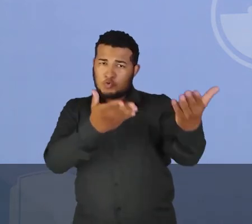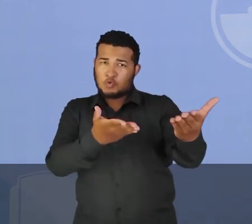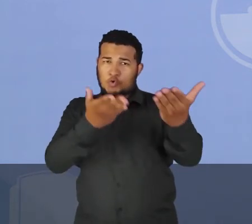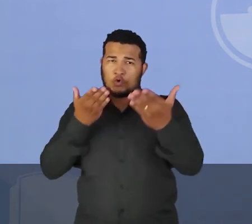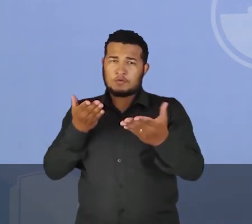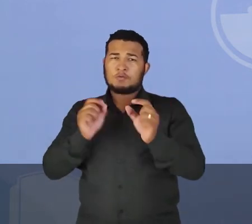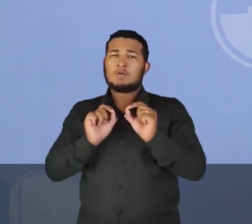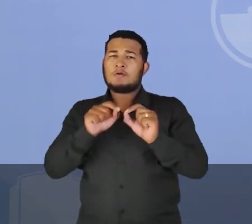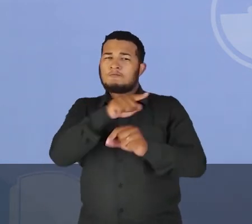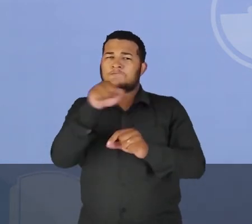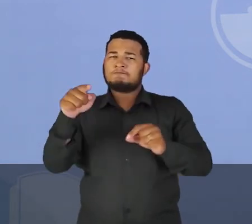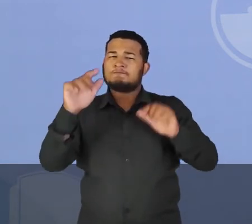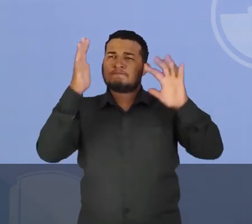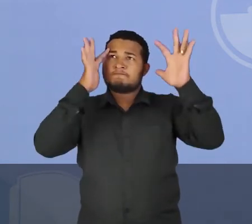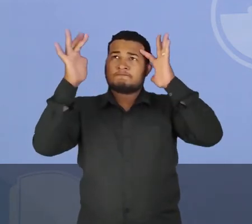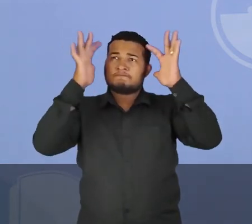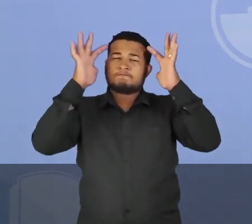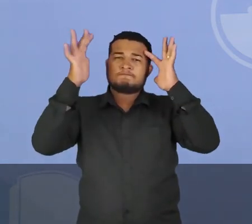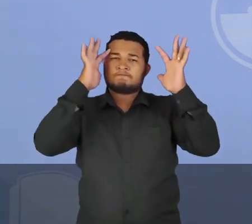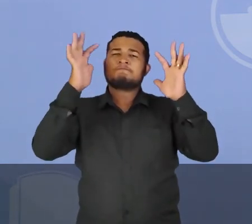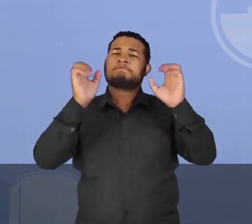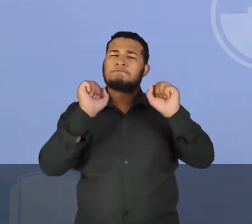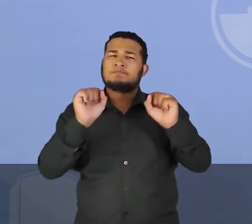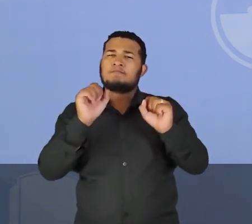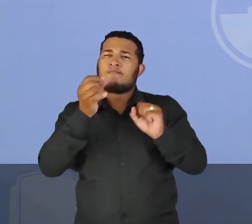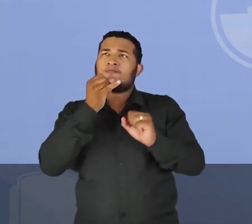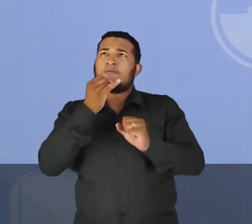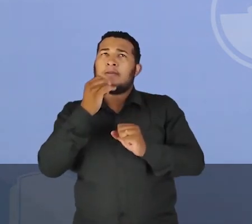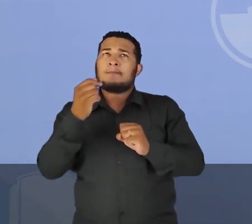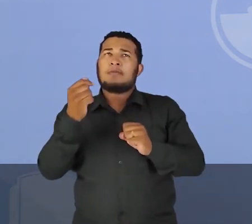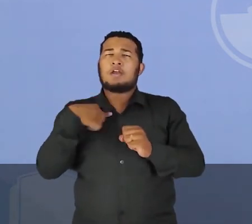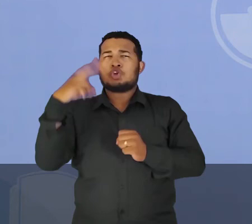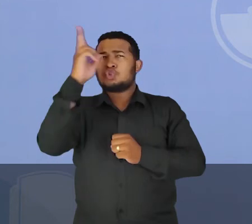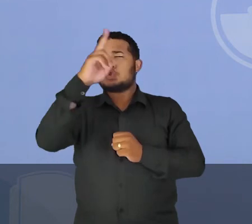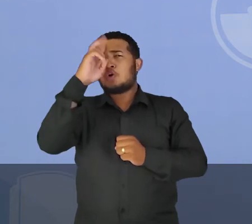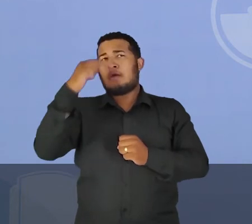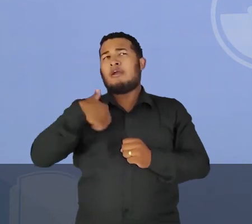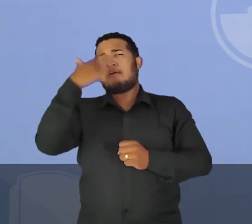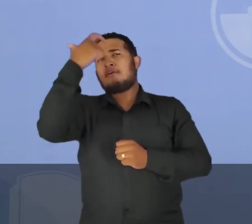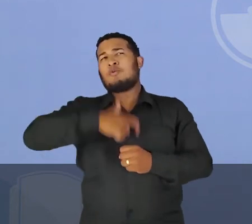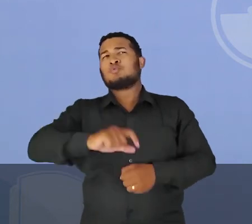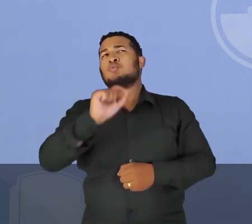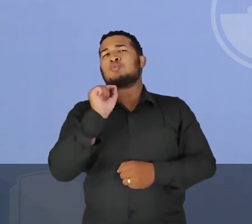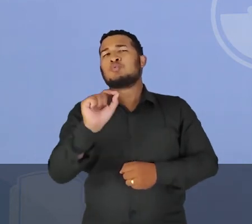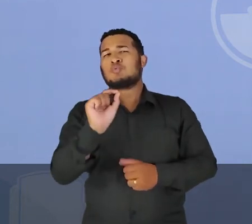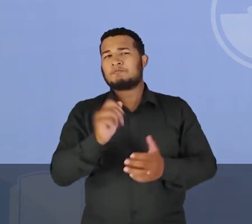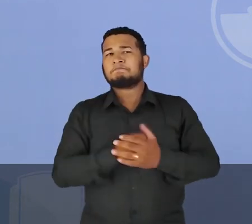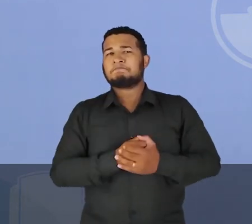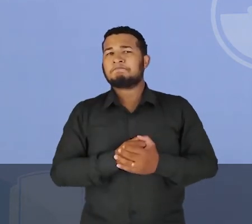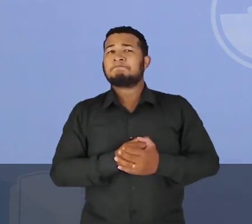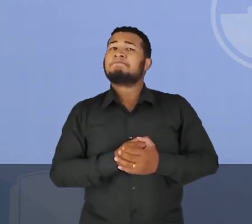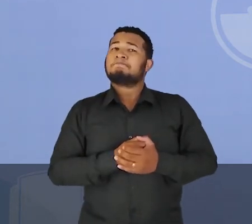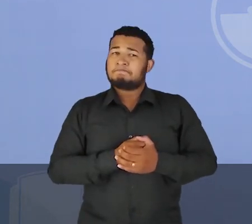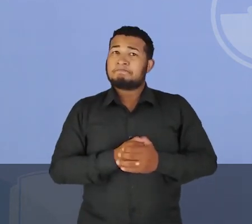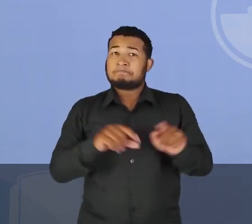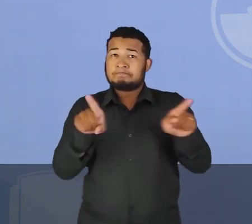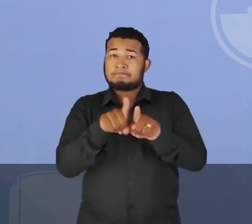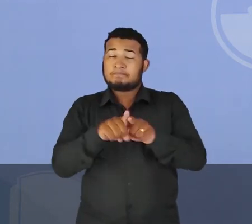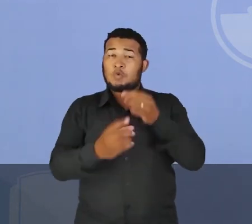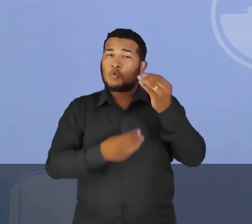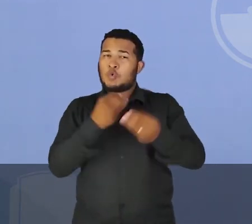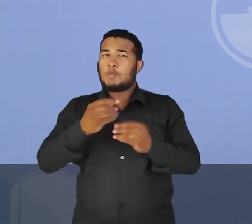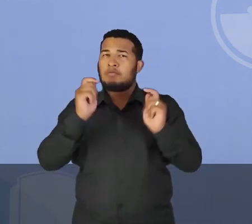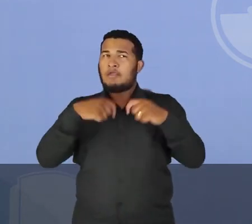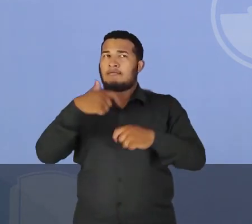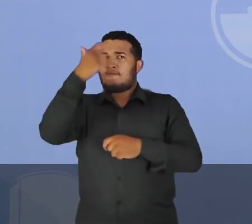uma reflexão. Eu quero que vocês pensem assim: onde é que eu me encaixo nessa história? Tá? E como que eu posso